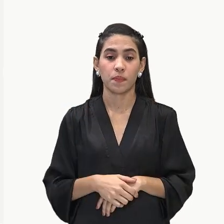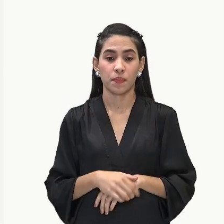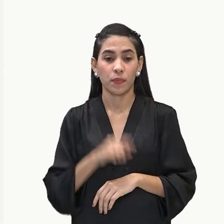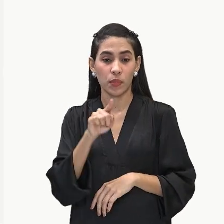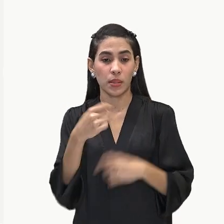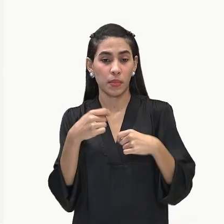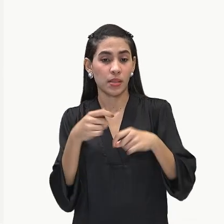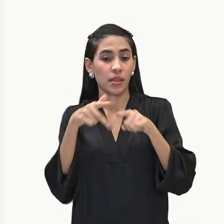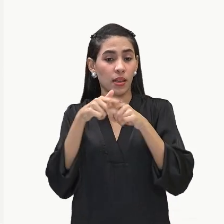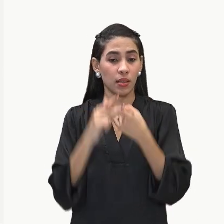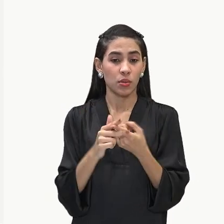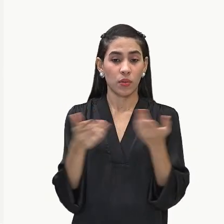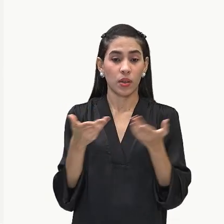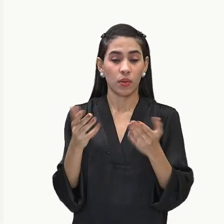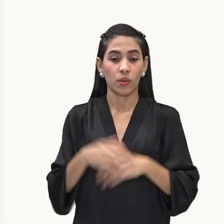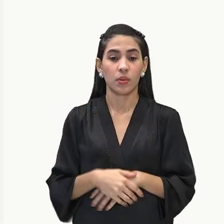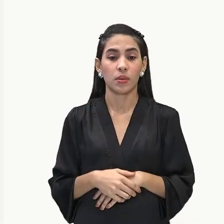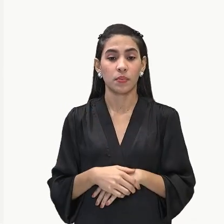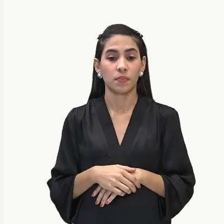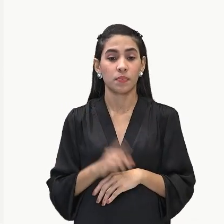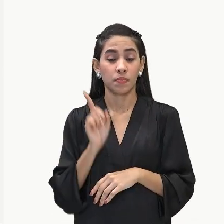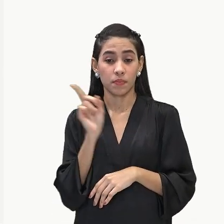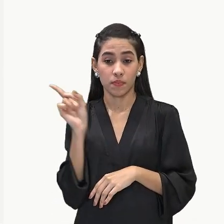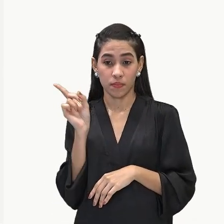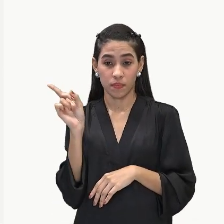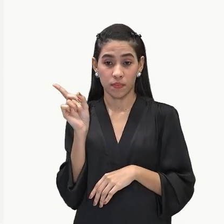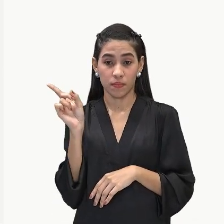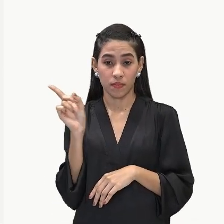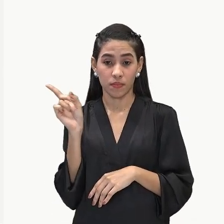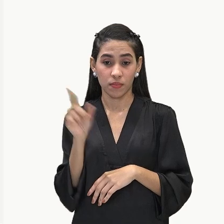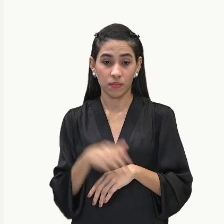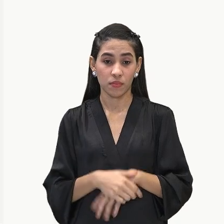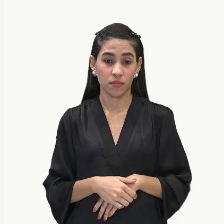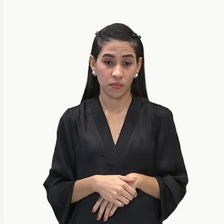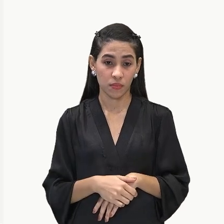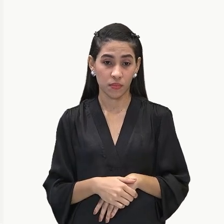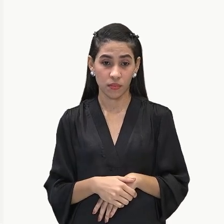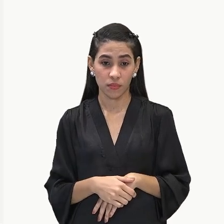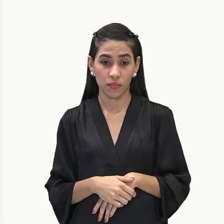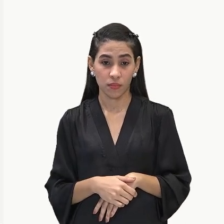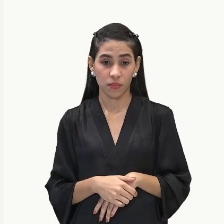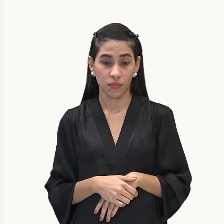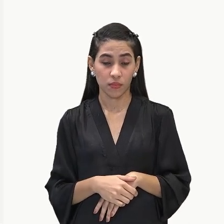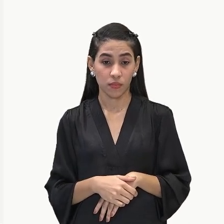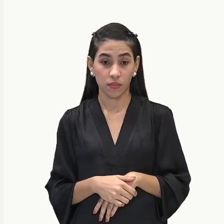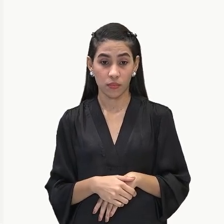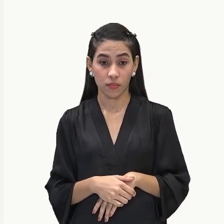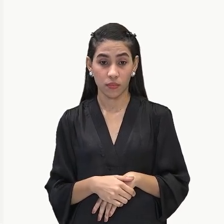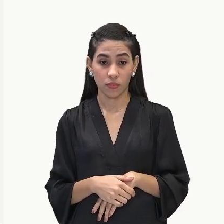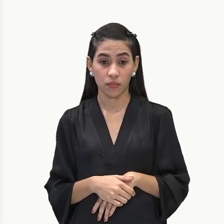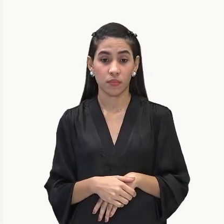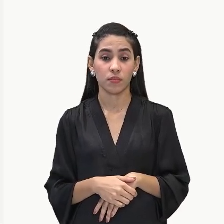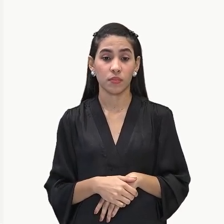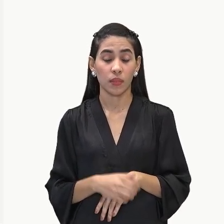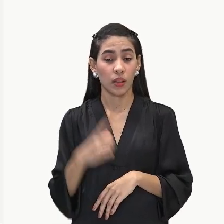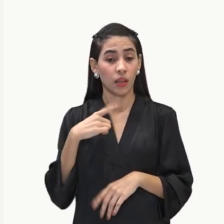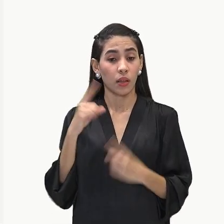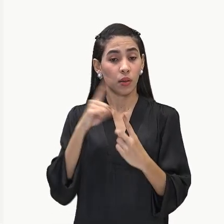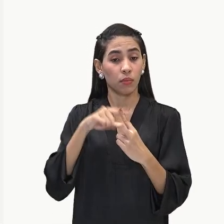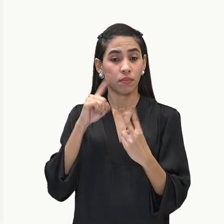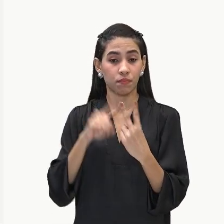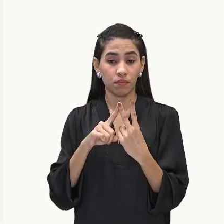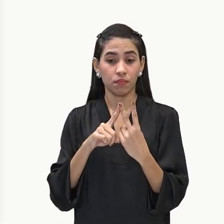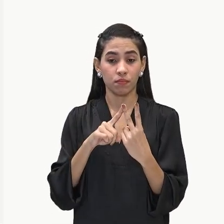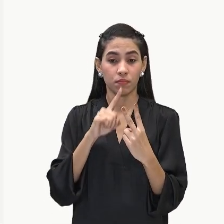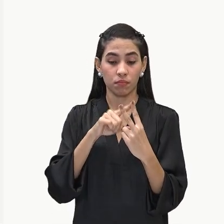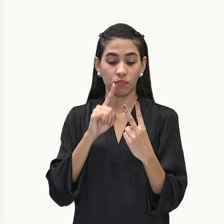que resolver esta equação que apareceu aí para mim. Para nós apareceu, na verdade. Há dois modos de se